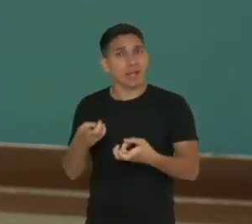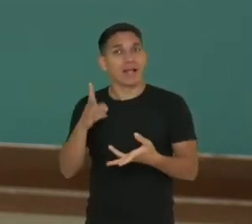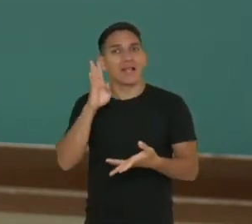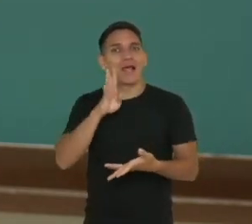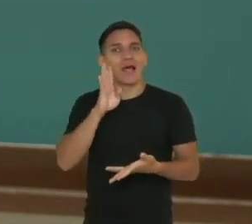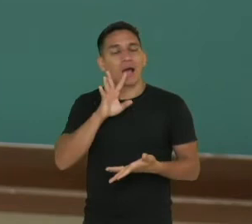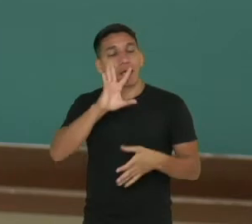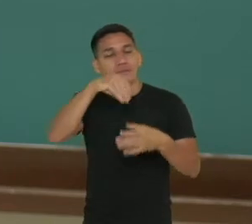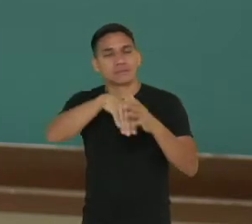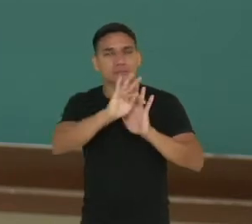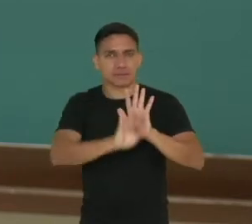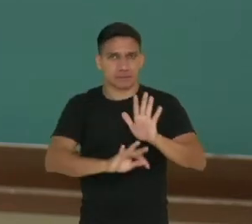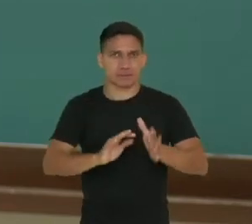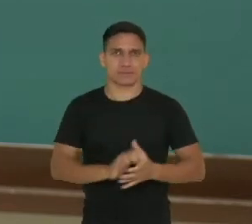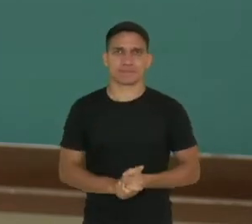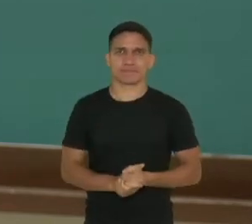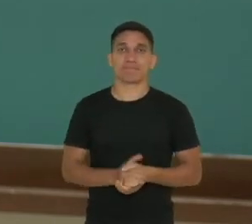textos.